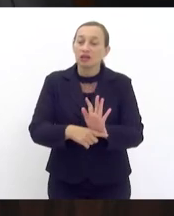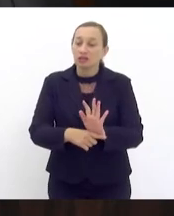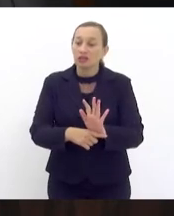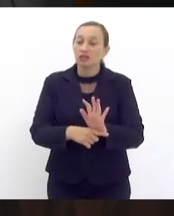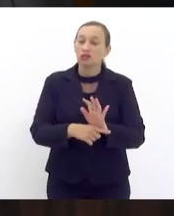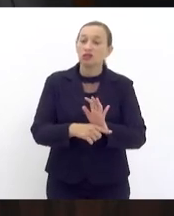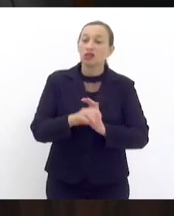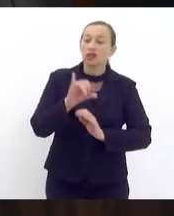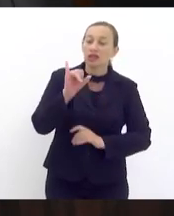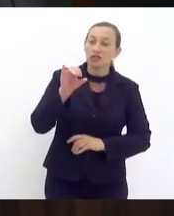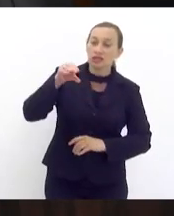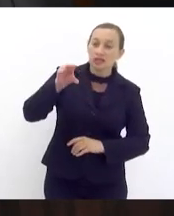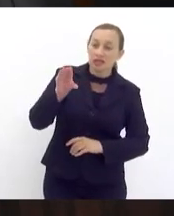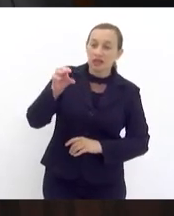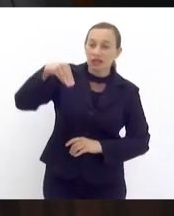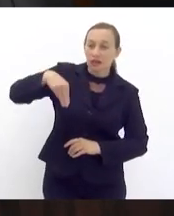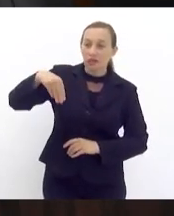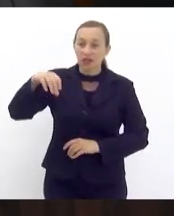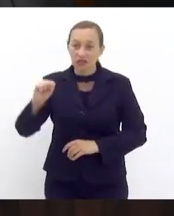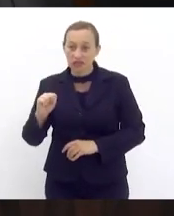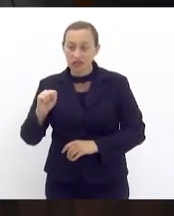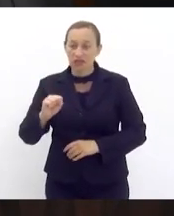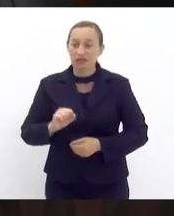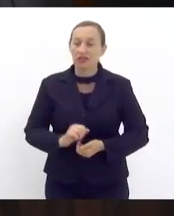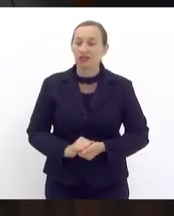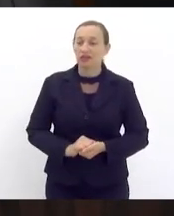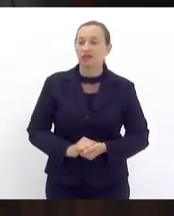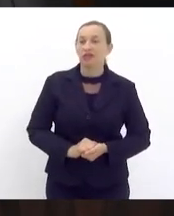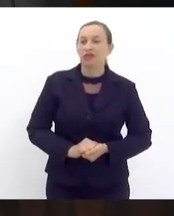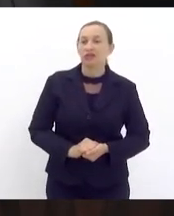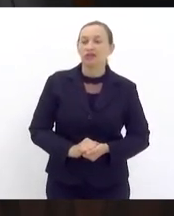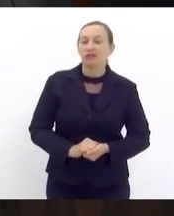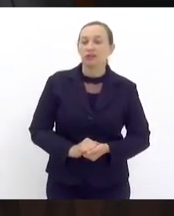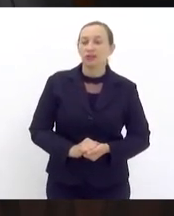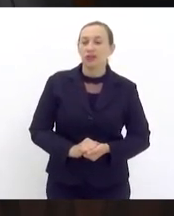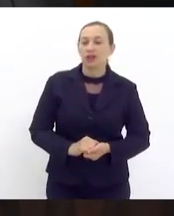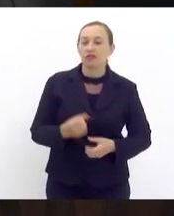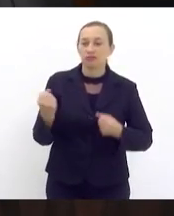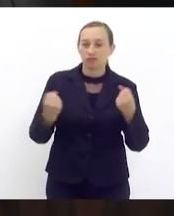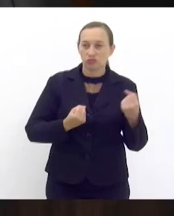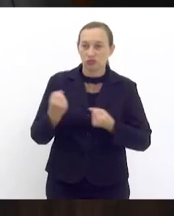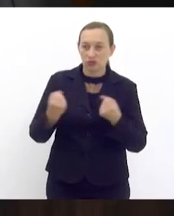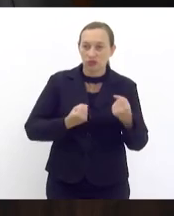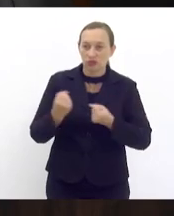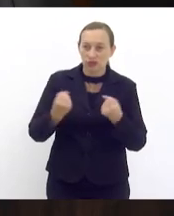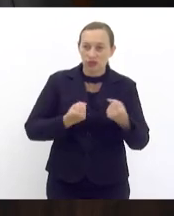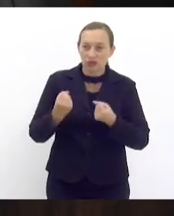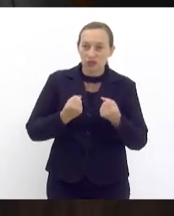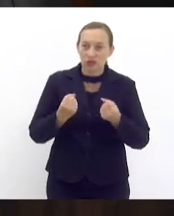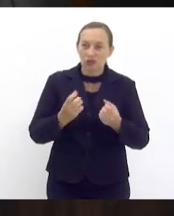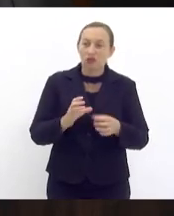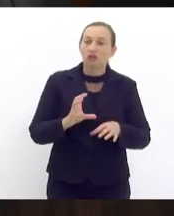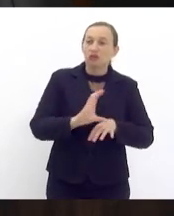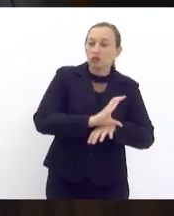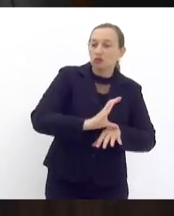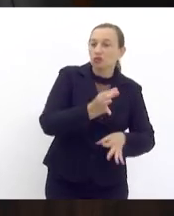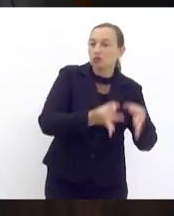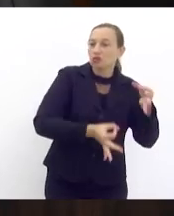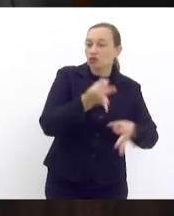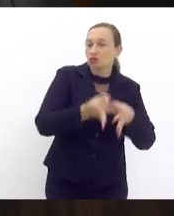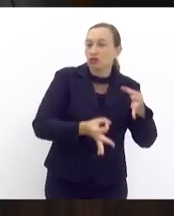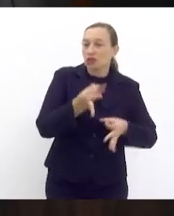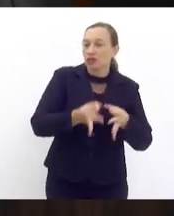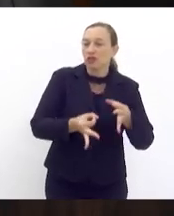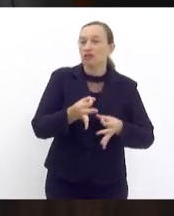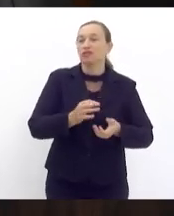ICMS da aquisição de veículo para receber as comissão de constituição e justiça pela